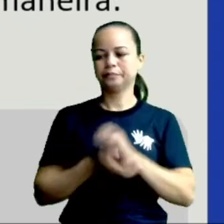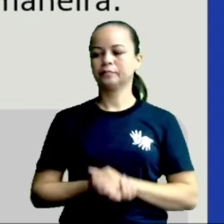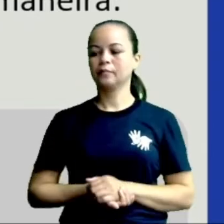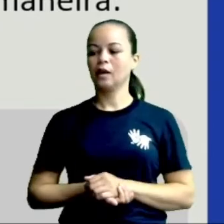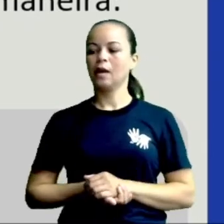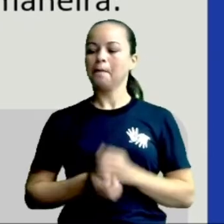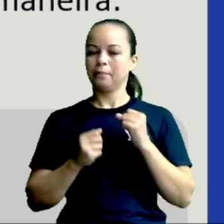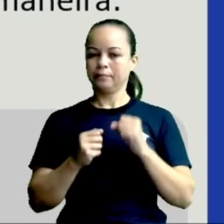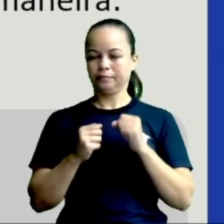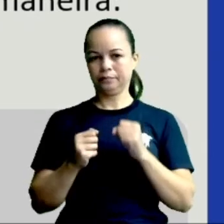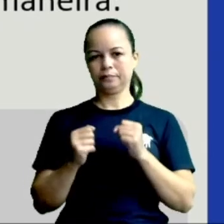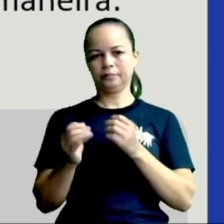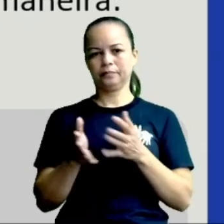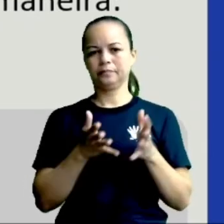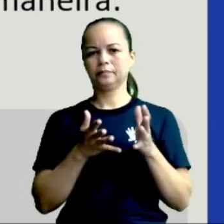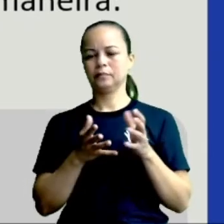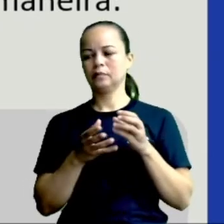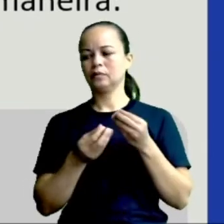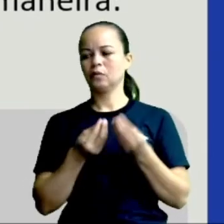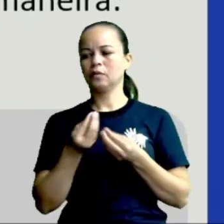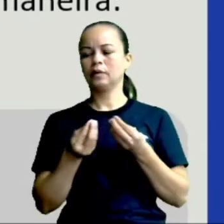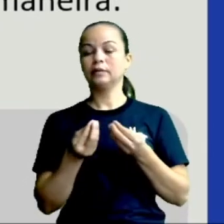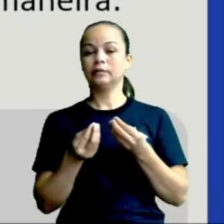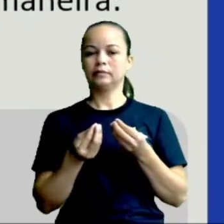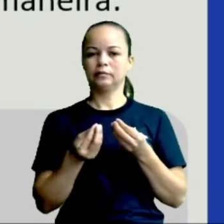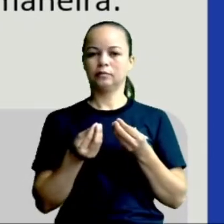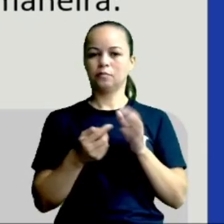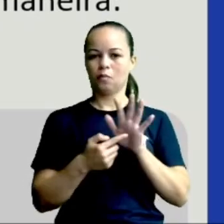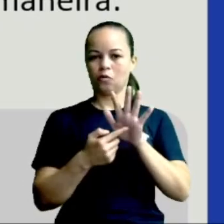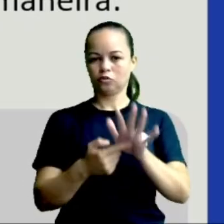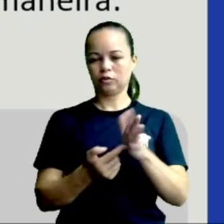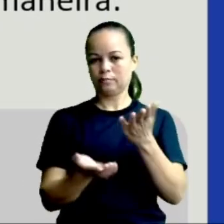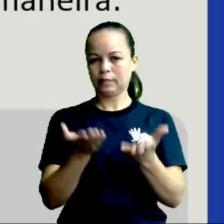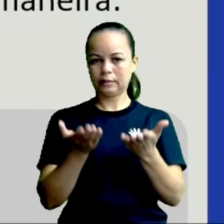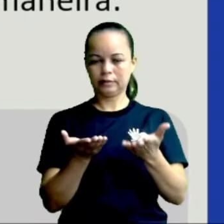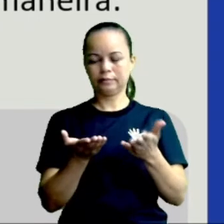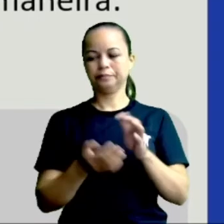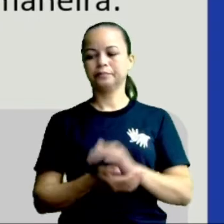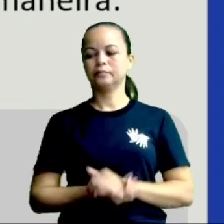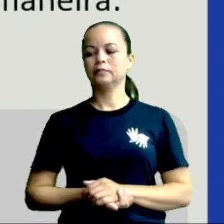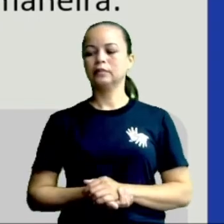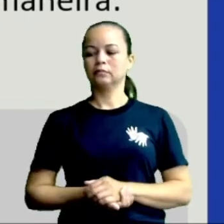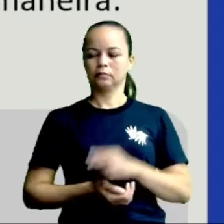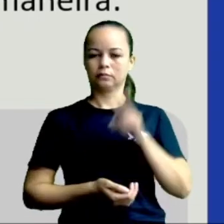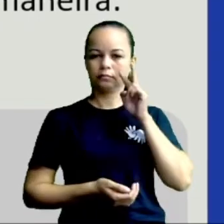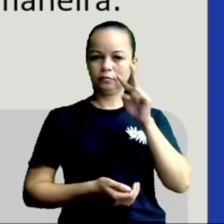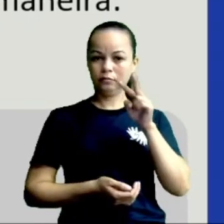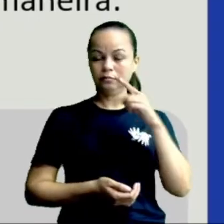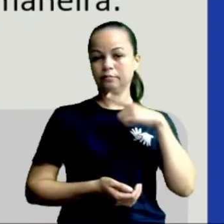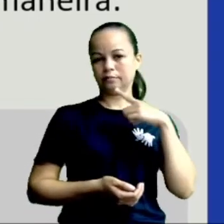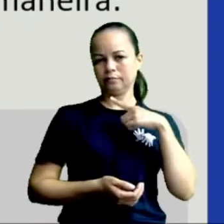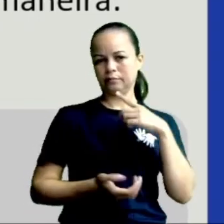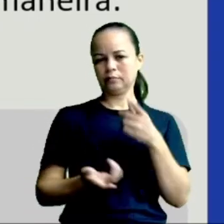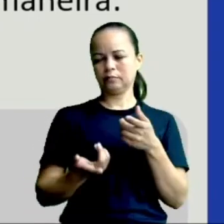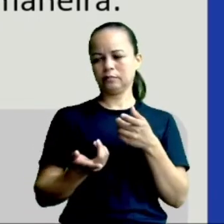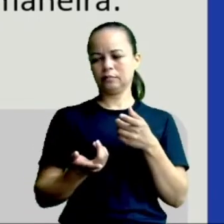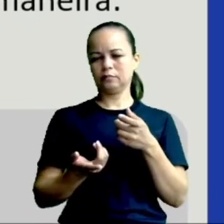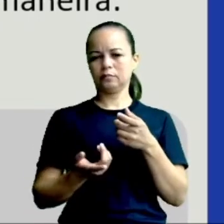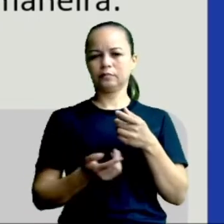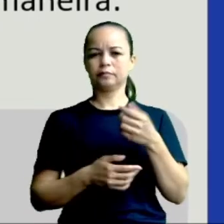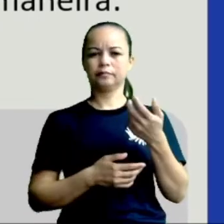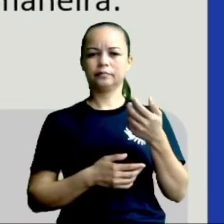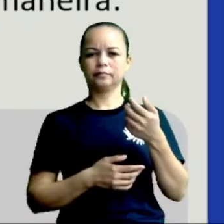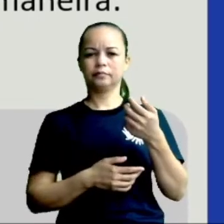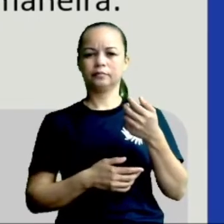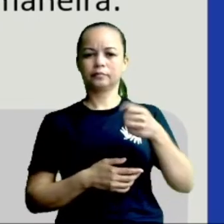poder a conta como está na balança da seguinte maneira vejam que eu tenho aí o que um para um